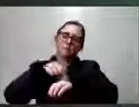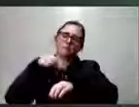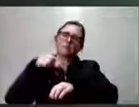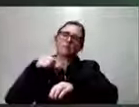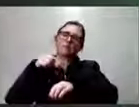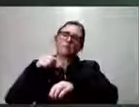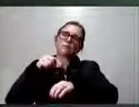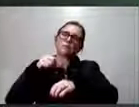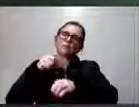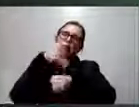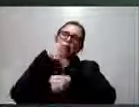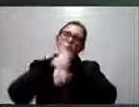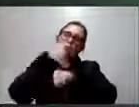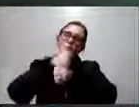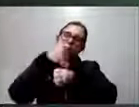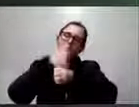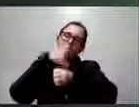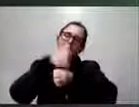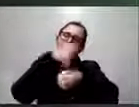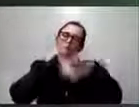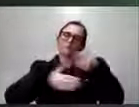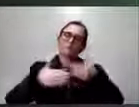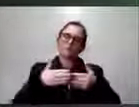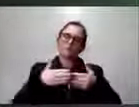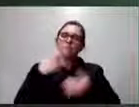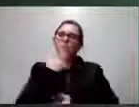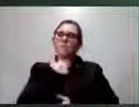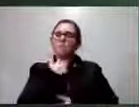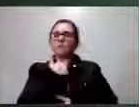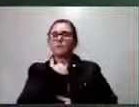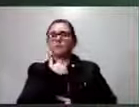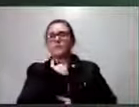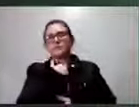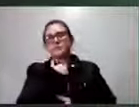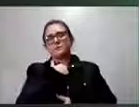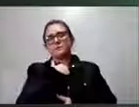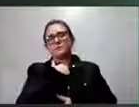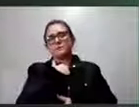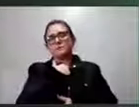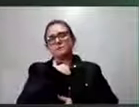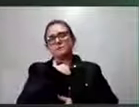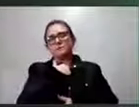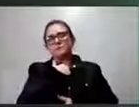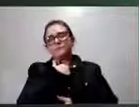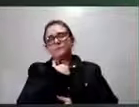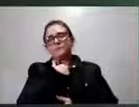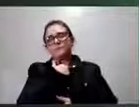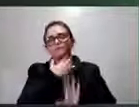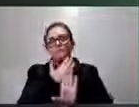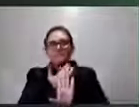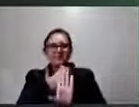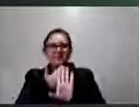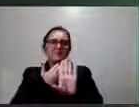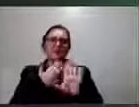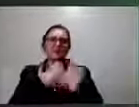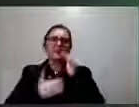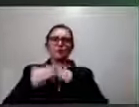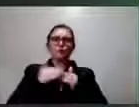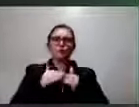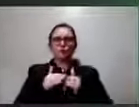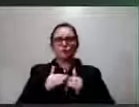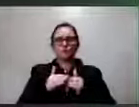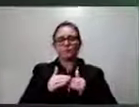coluna cervical e torácica. Não podemos desacoplar tudo isso da